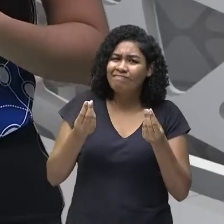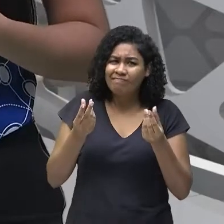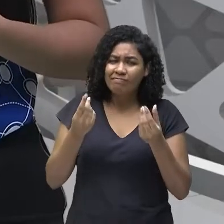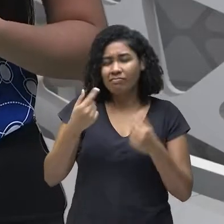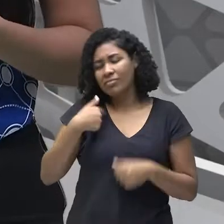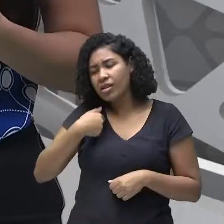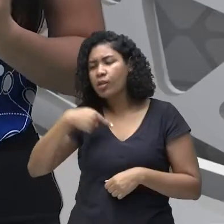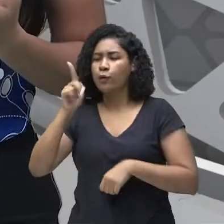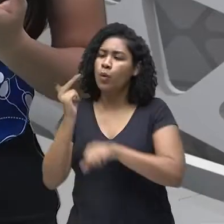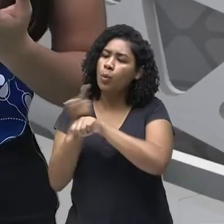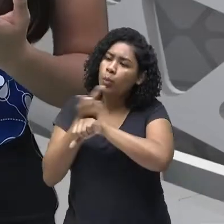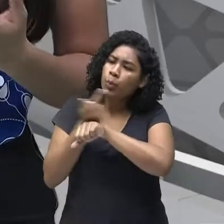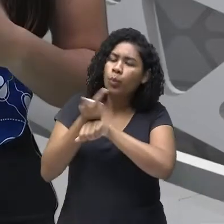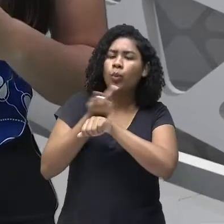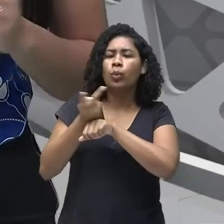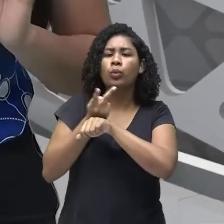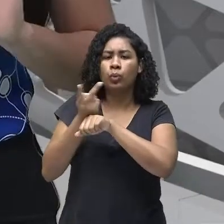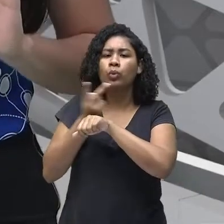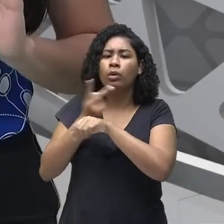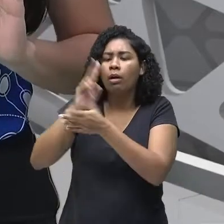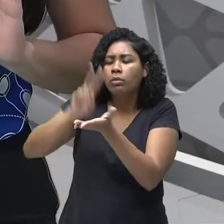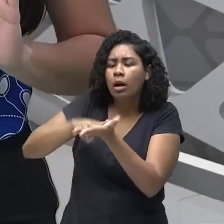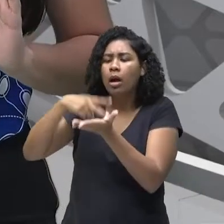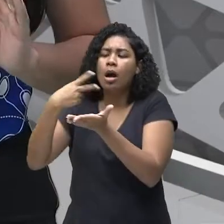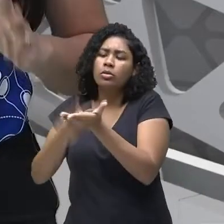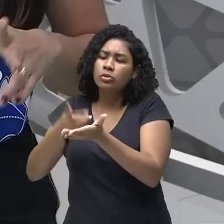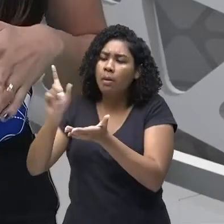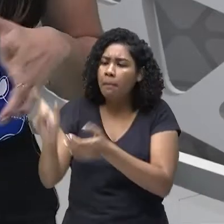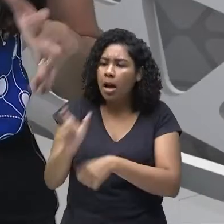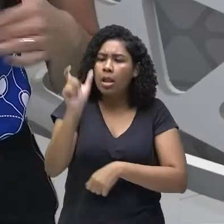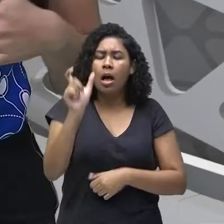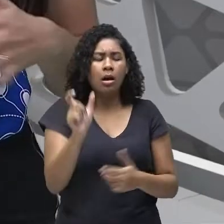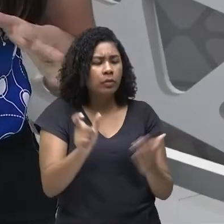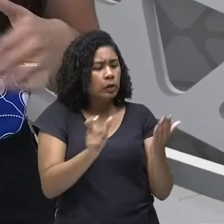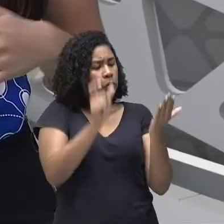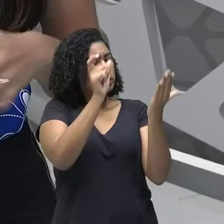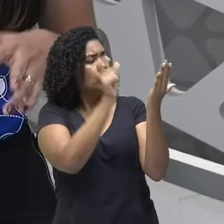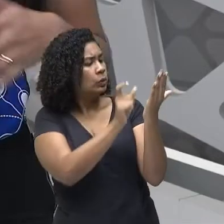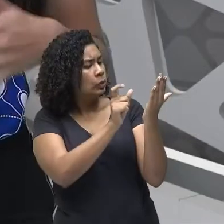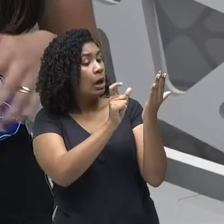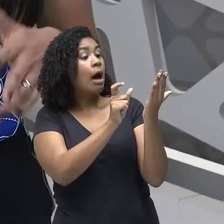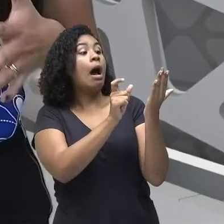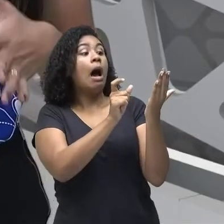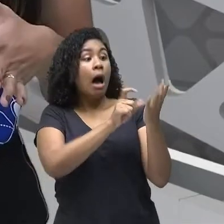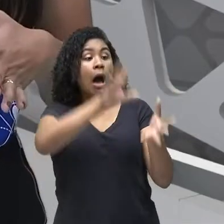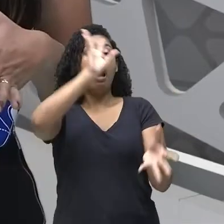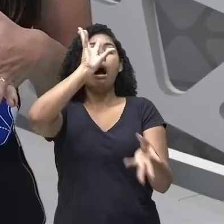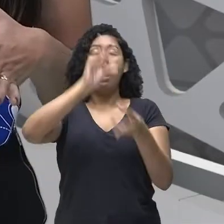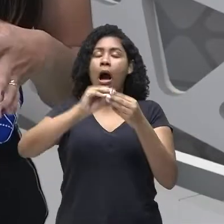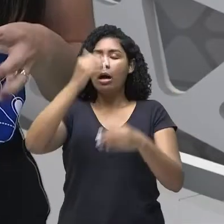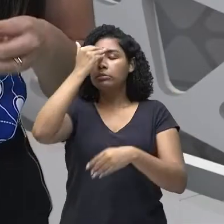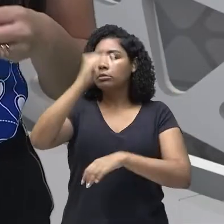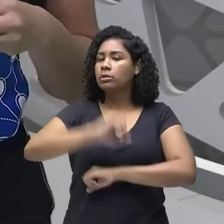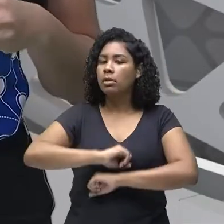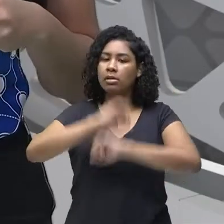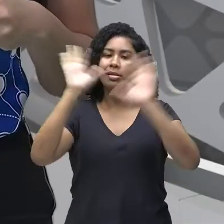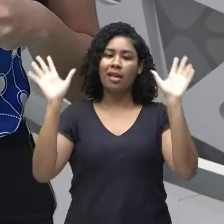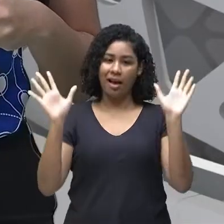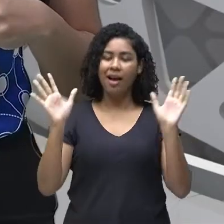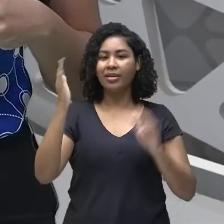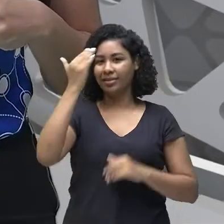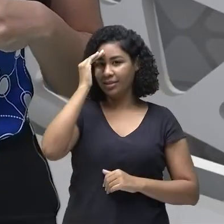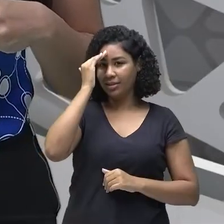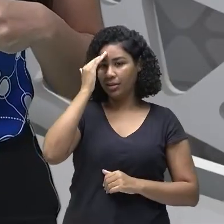eu não estou entendendo a frase, o parágrafo. Aí sim, você vai lá no dicionário rapidinho, usando scanning,